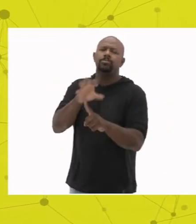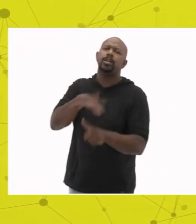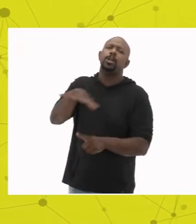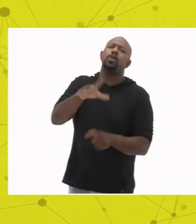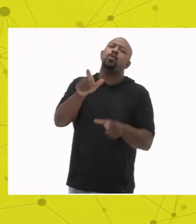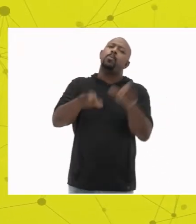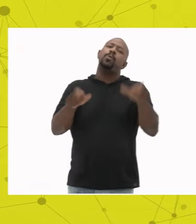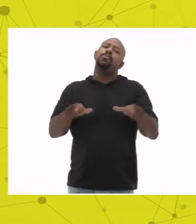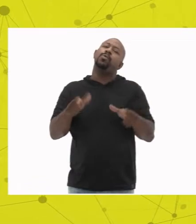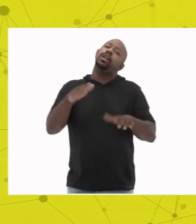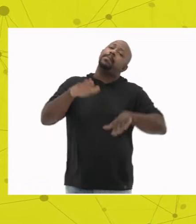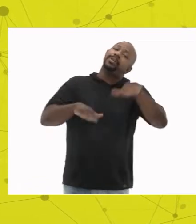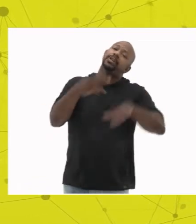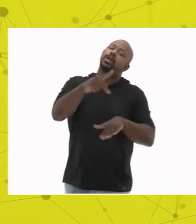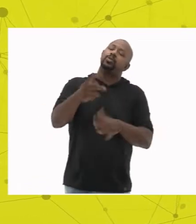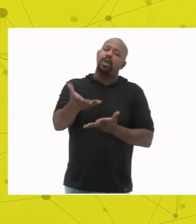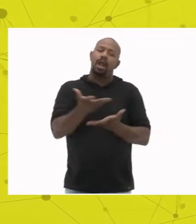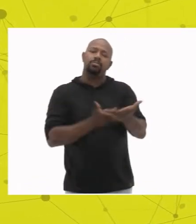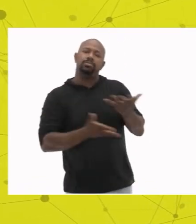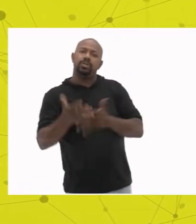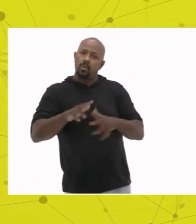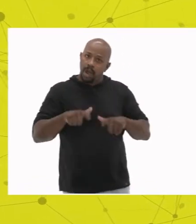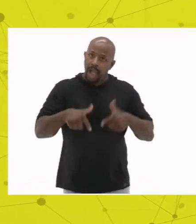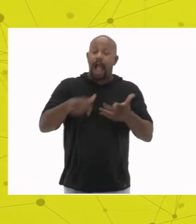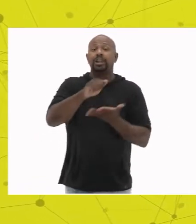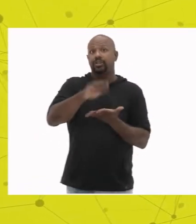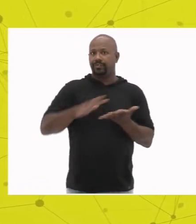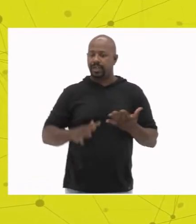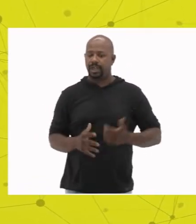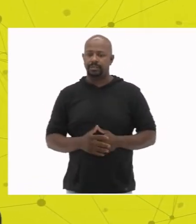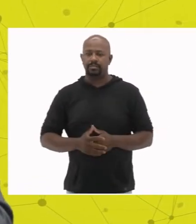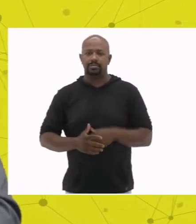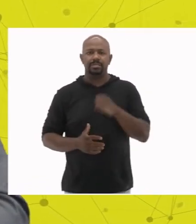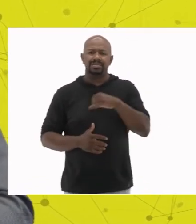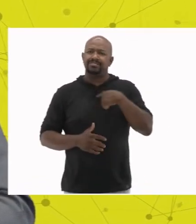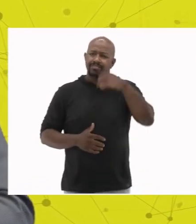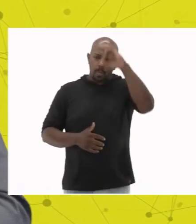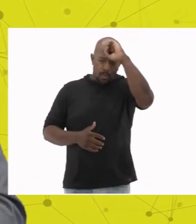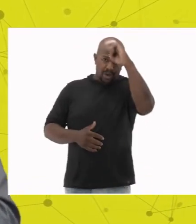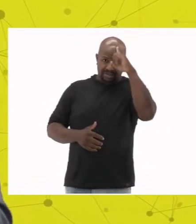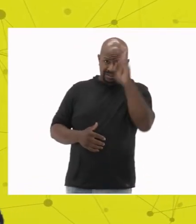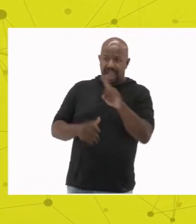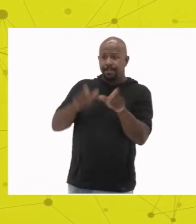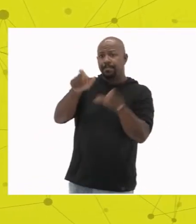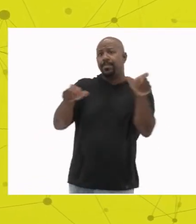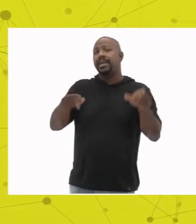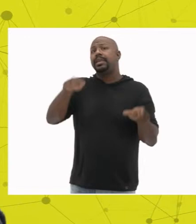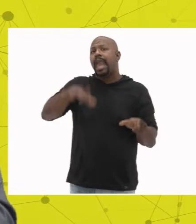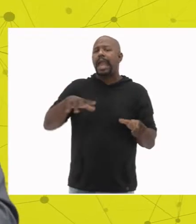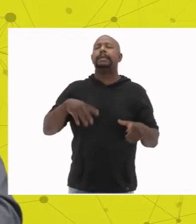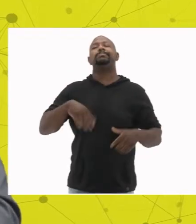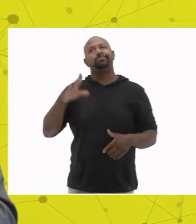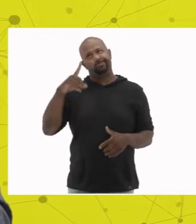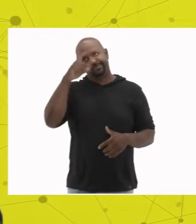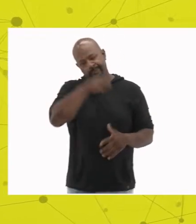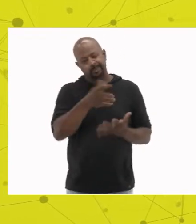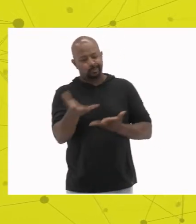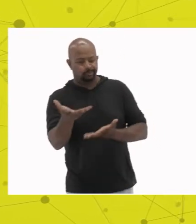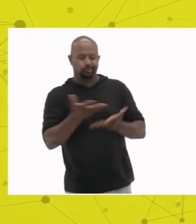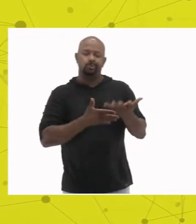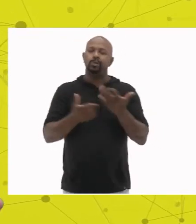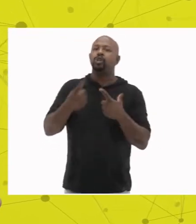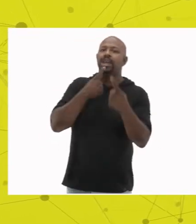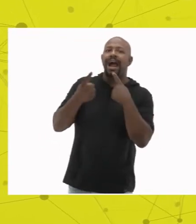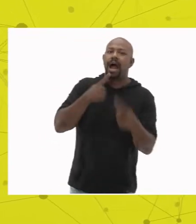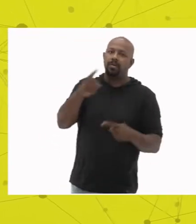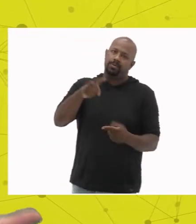público de acordo com a sua relação com as atividades previstas. Sem saber quem são as pessoas, é mais difícil estabelecer um diálogo por meio